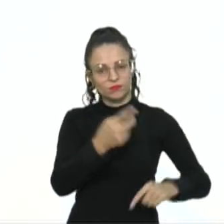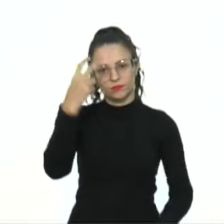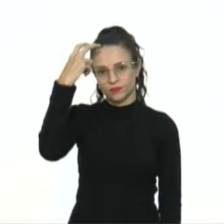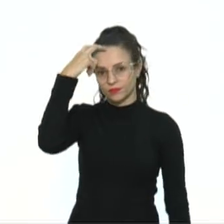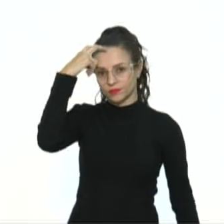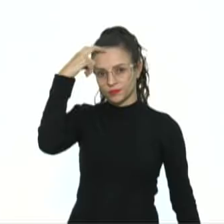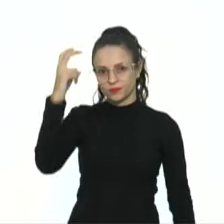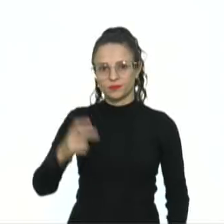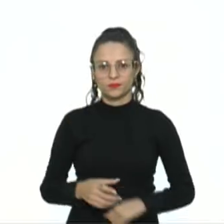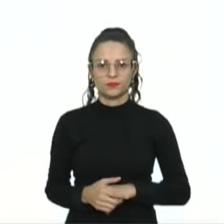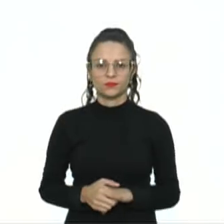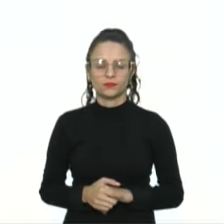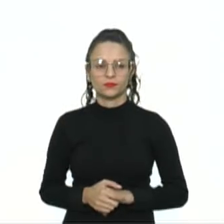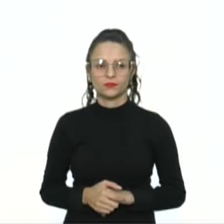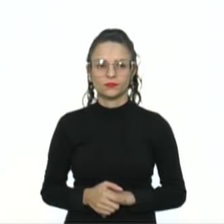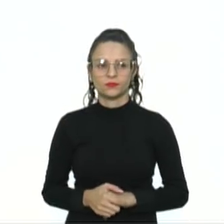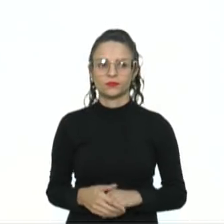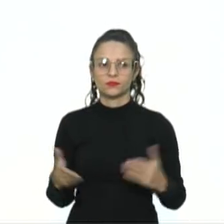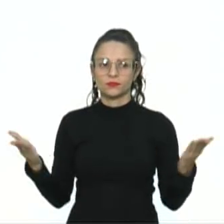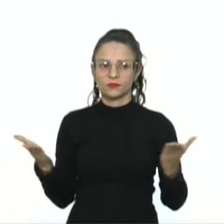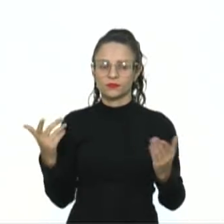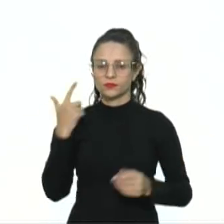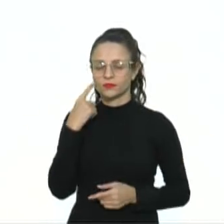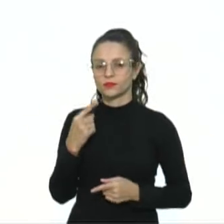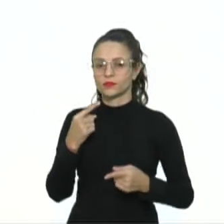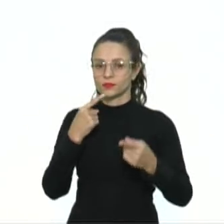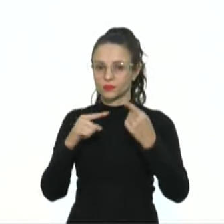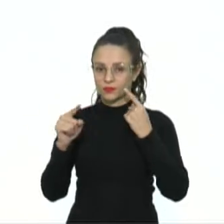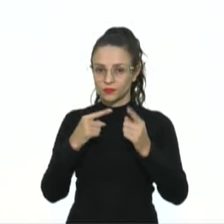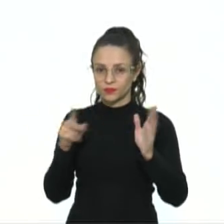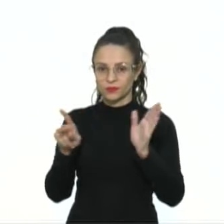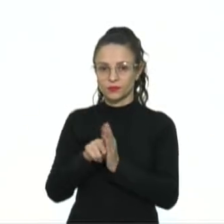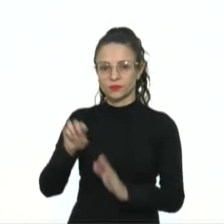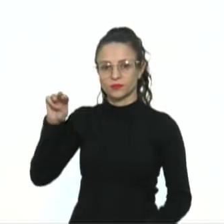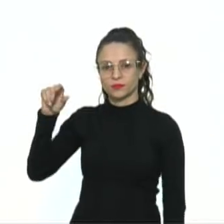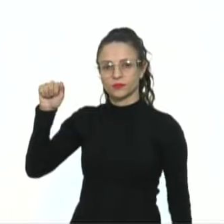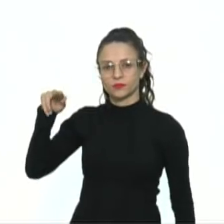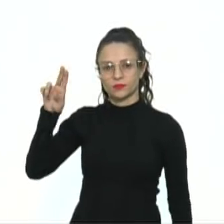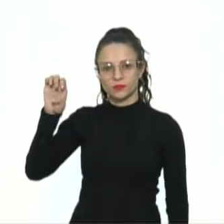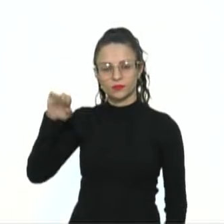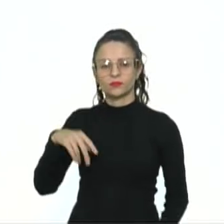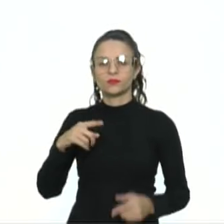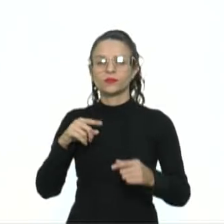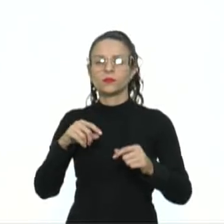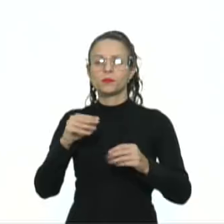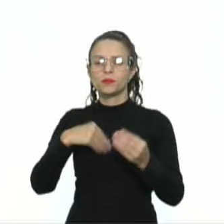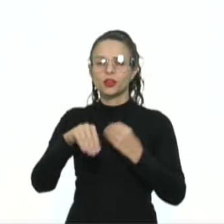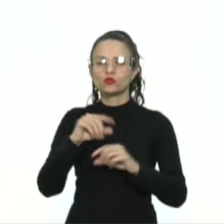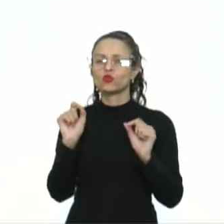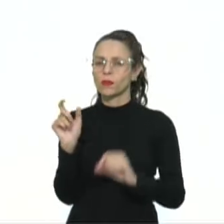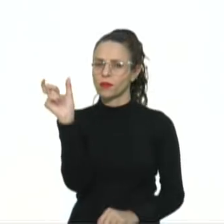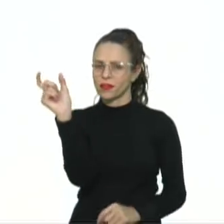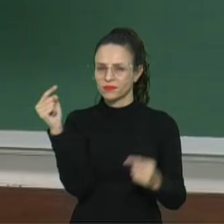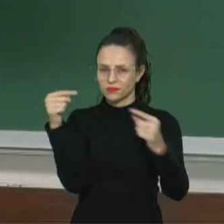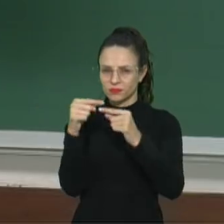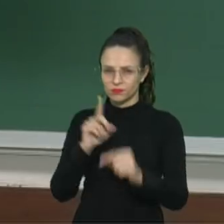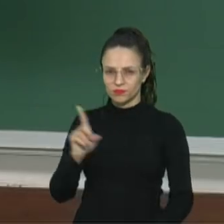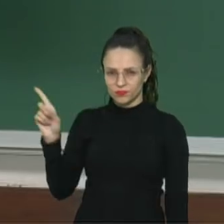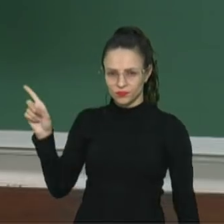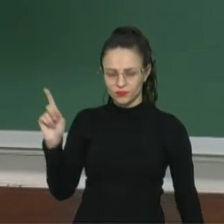né? Agora aqui, as músicas do Mangue Beat misturam qual palavrinha será que encaixa aqui?